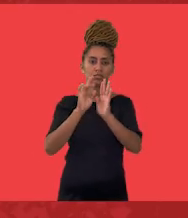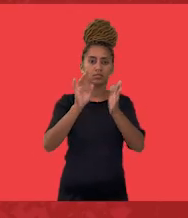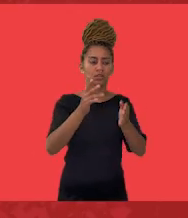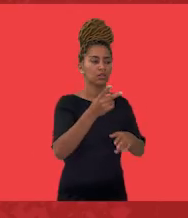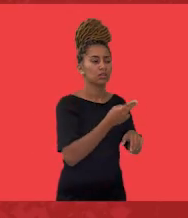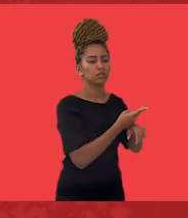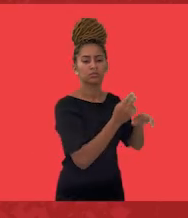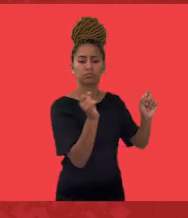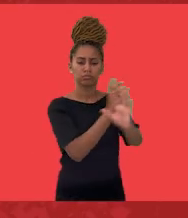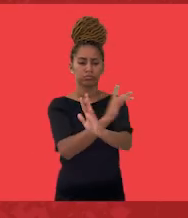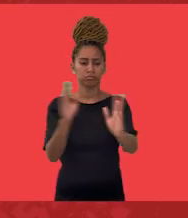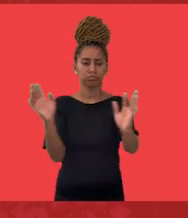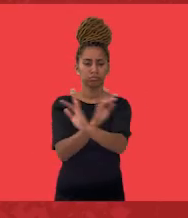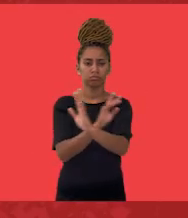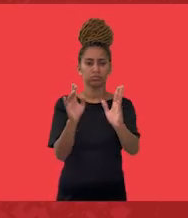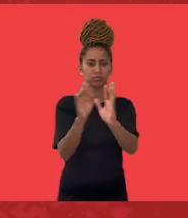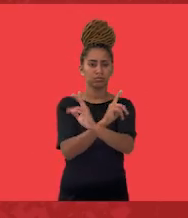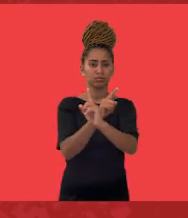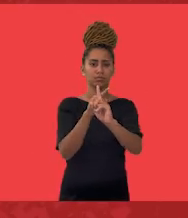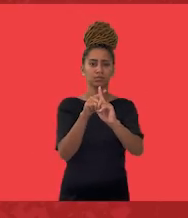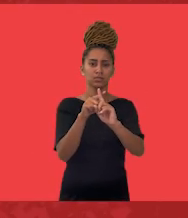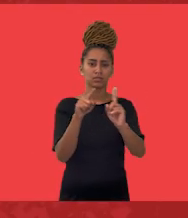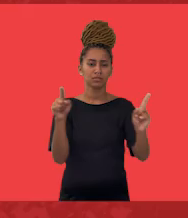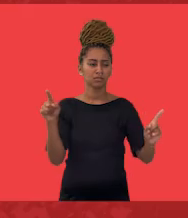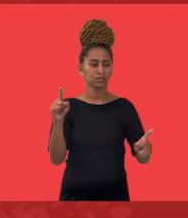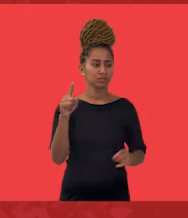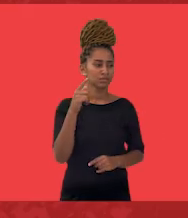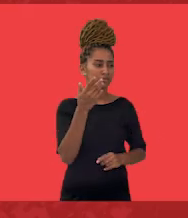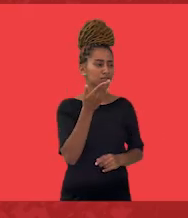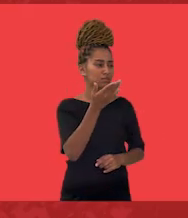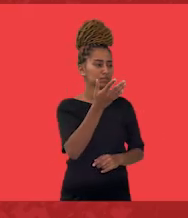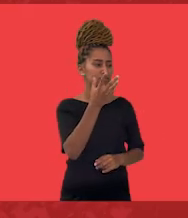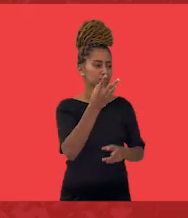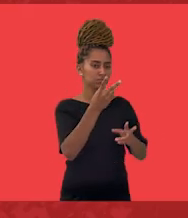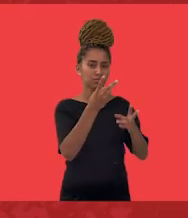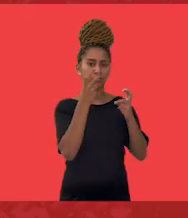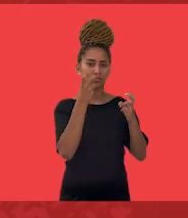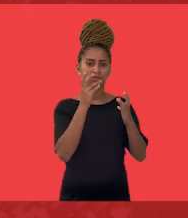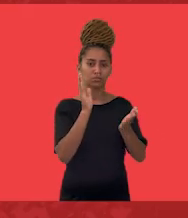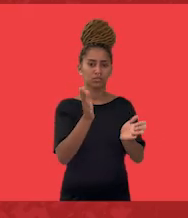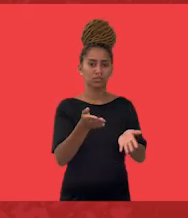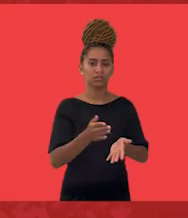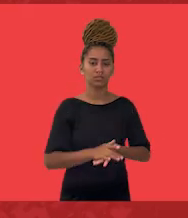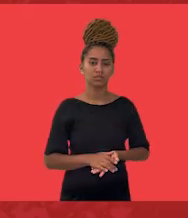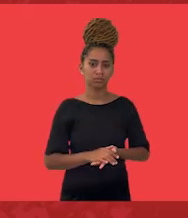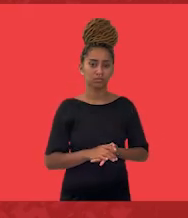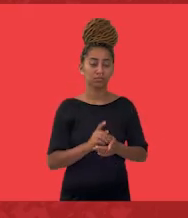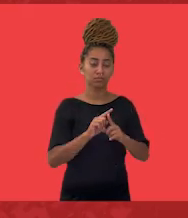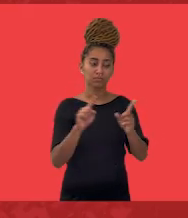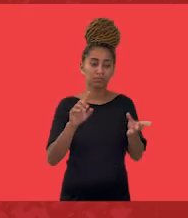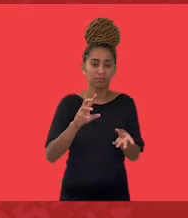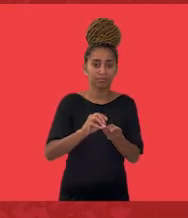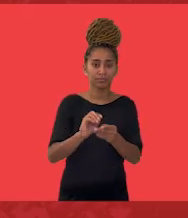não acontecido, eterna porta aberta. Estou parada na entrada. Você